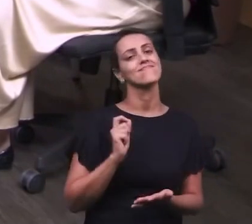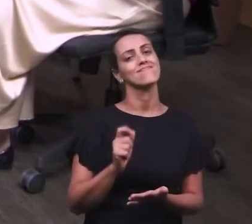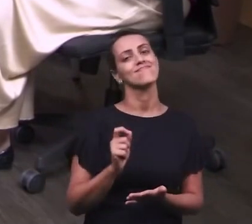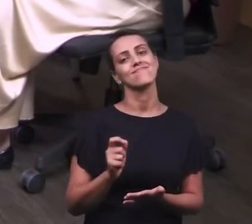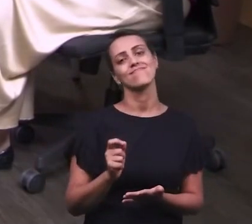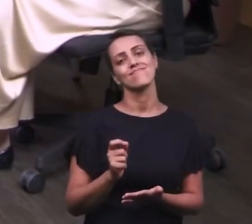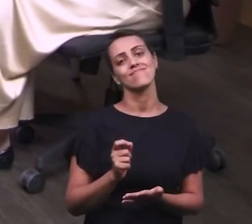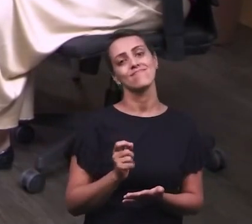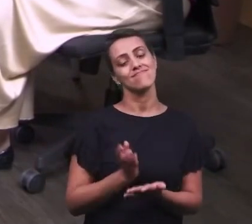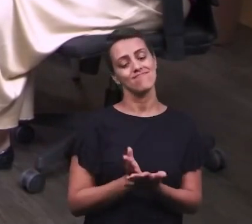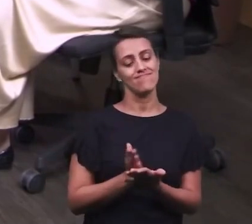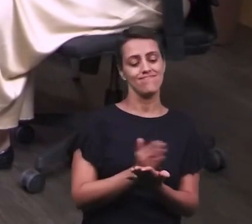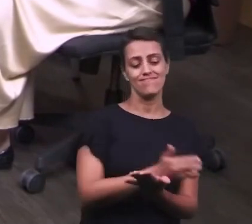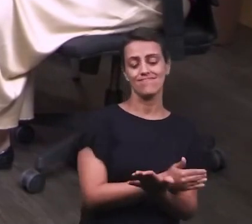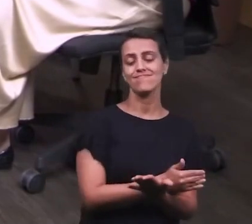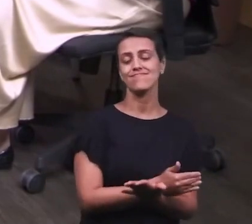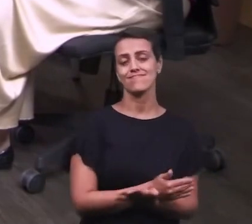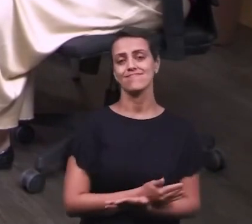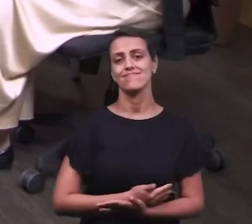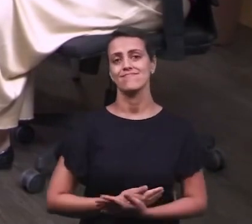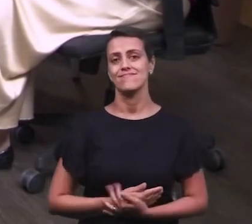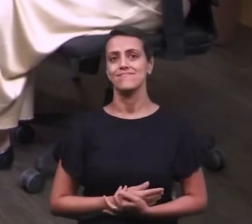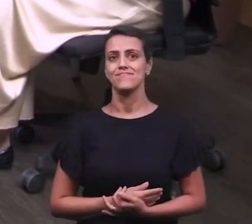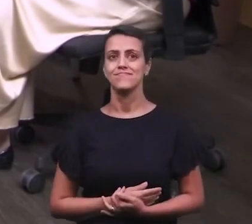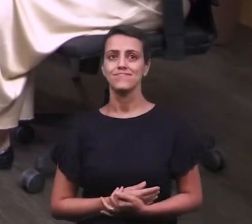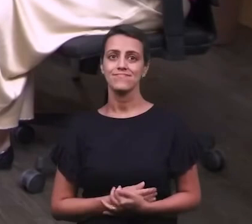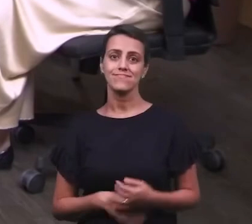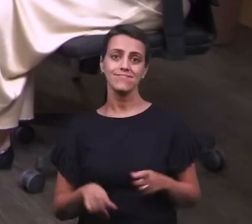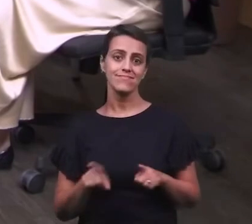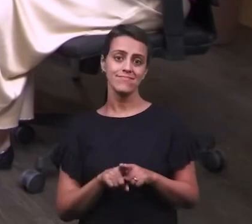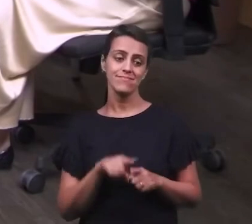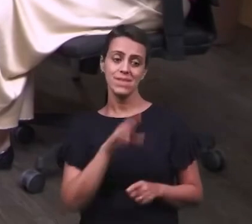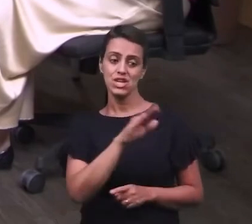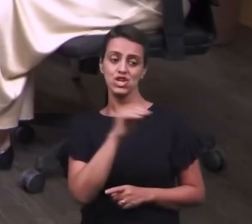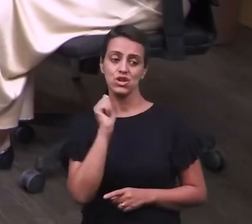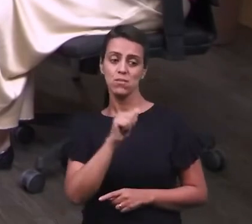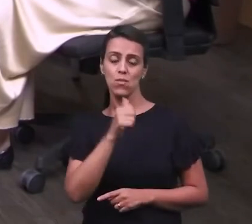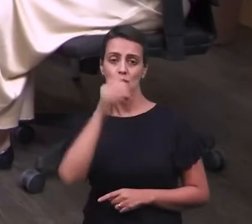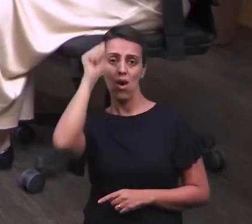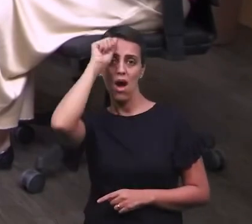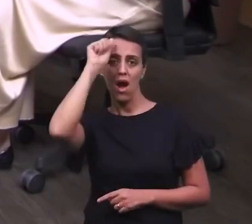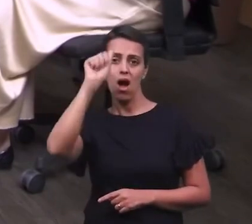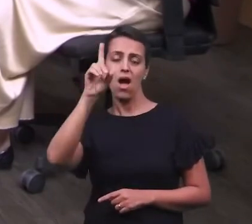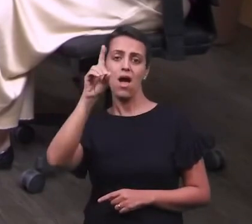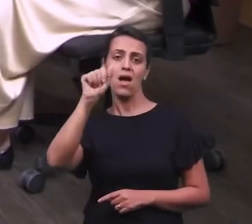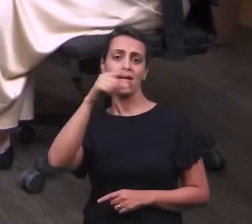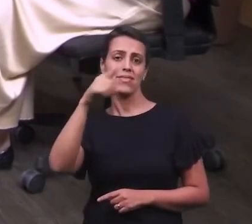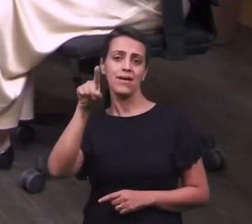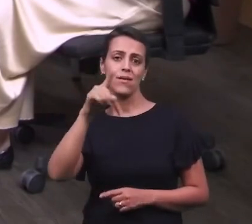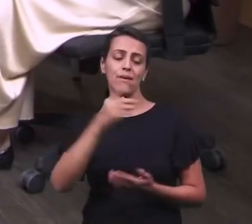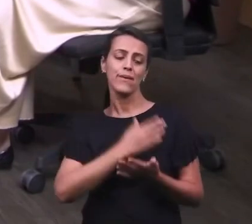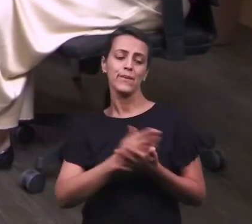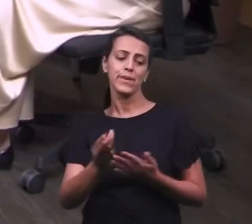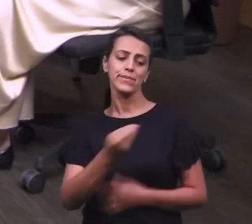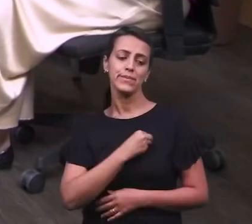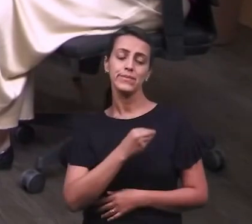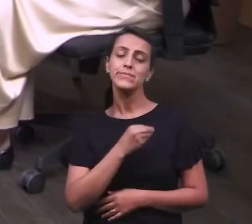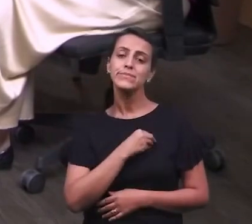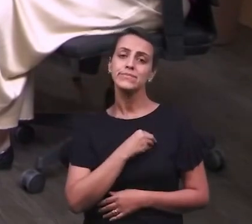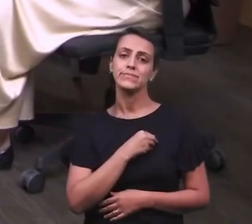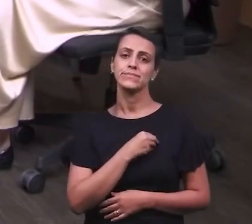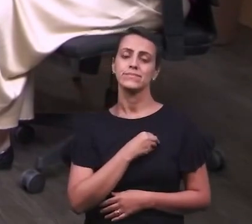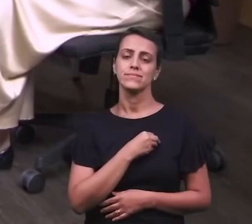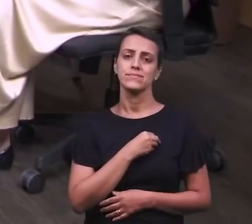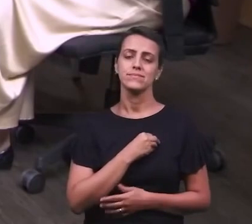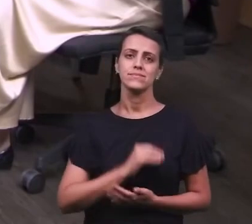contra a palavra, ela levou também Adão a se rebelar e aí o pecado entrou na vida do homem, né? Isso. Há um aspecto interessante, antes da